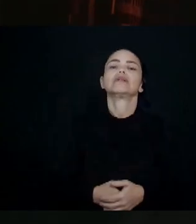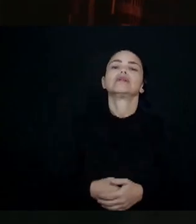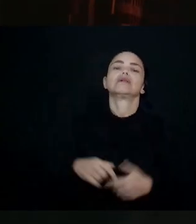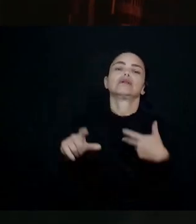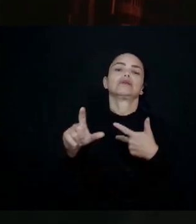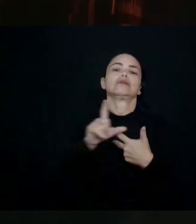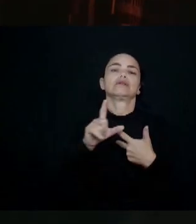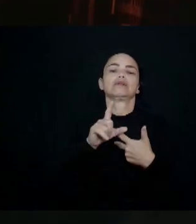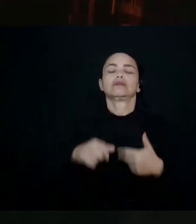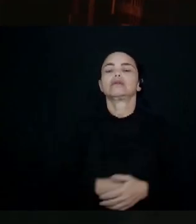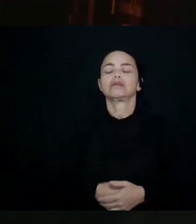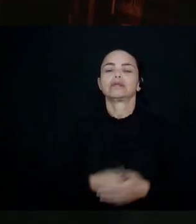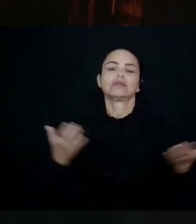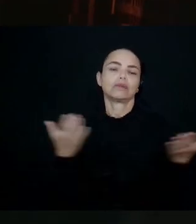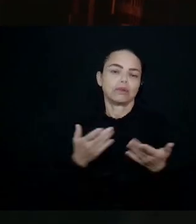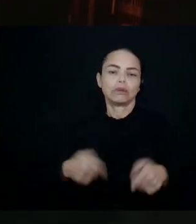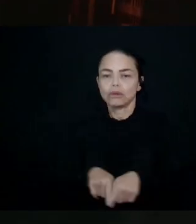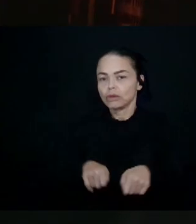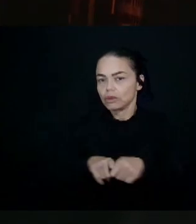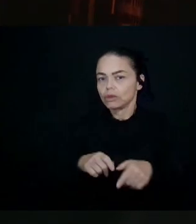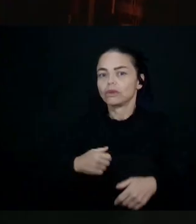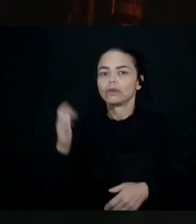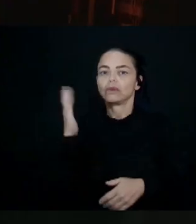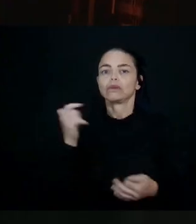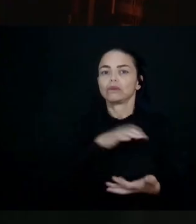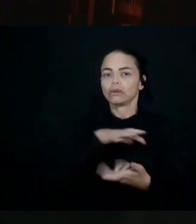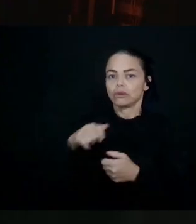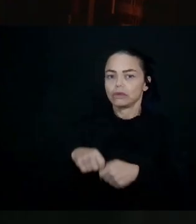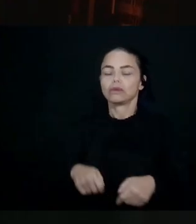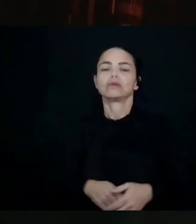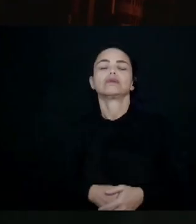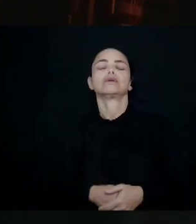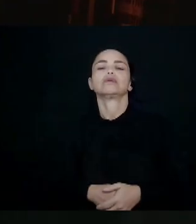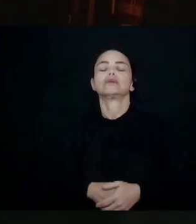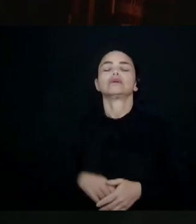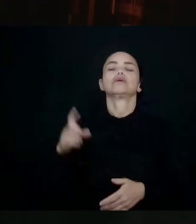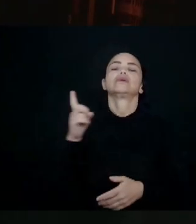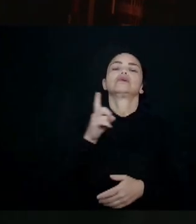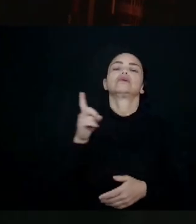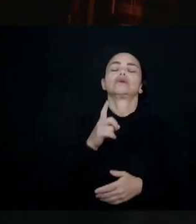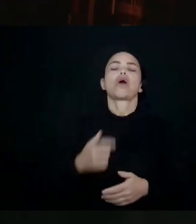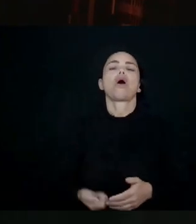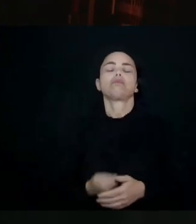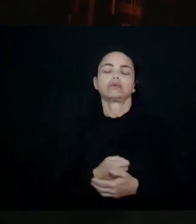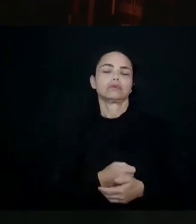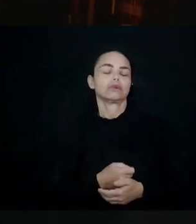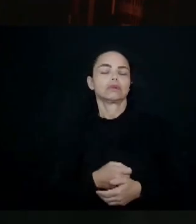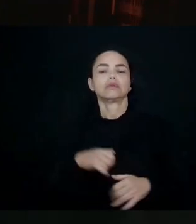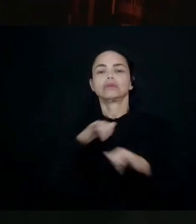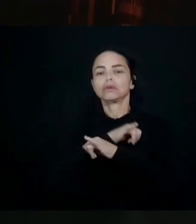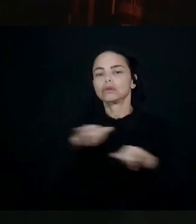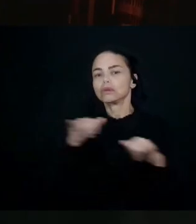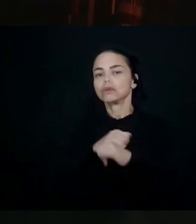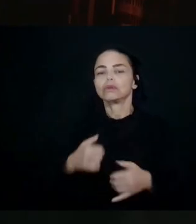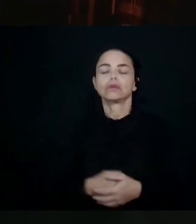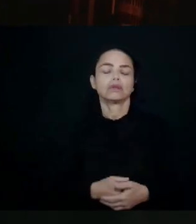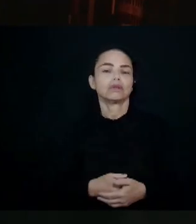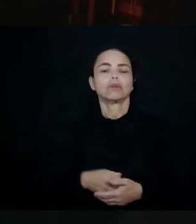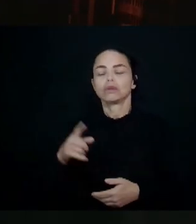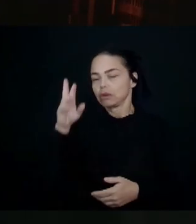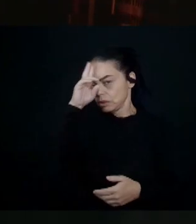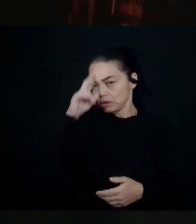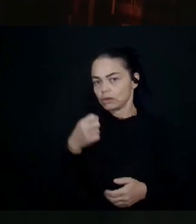também atualizadas Brasil e mundo, cotação do dólar, enfim, notícias atualizadíssimas para vocês. Ao meio-dia nós temos